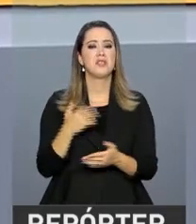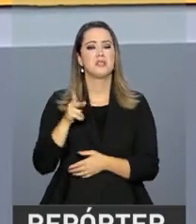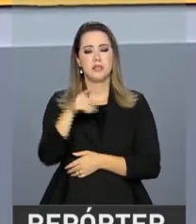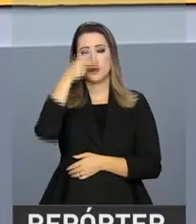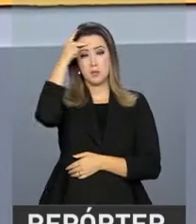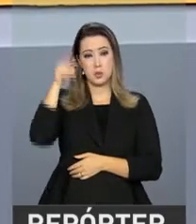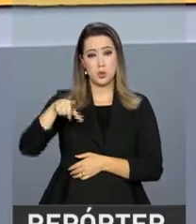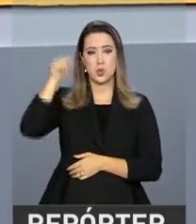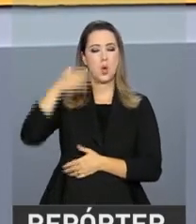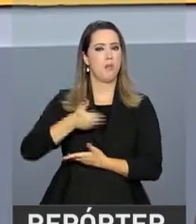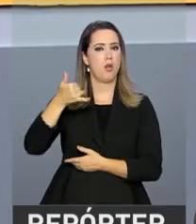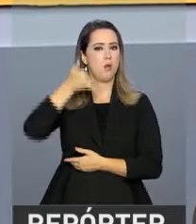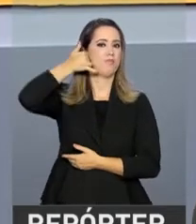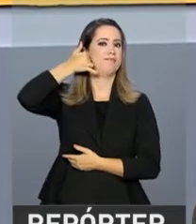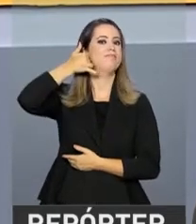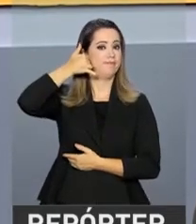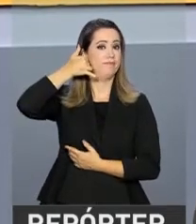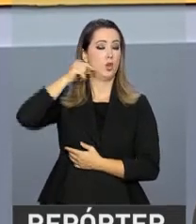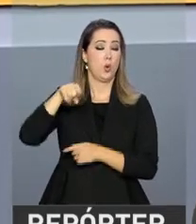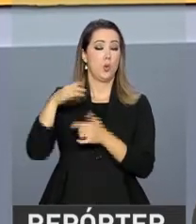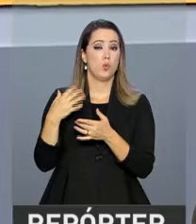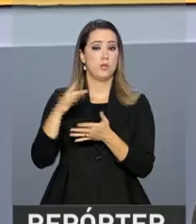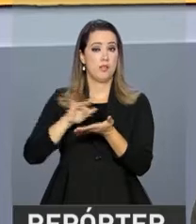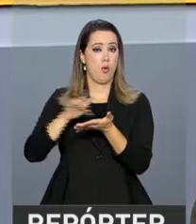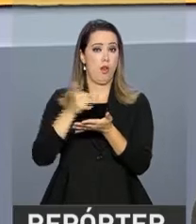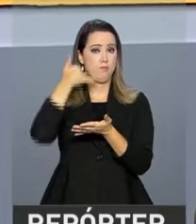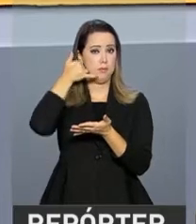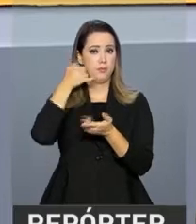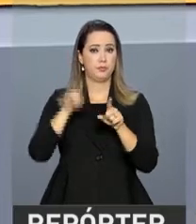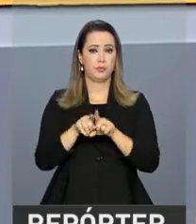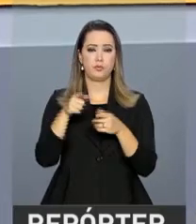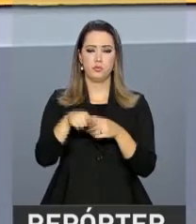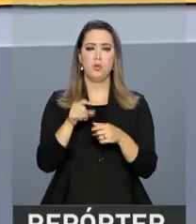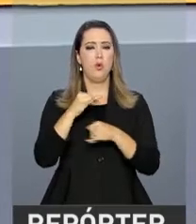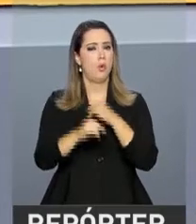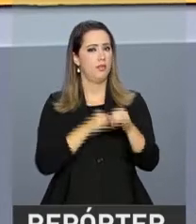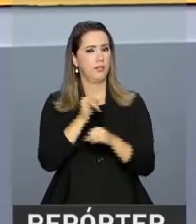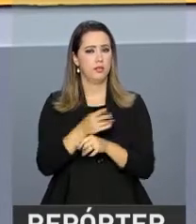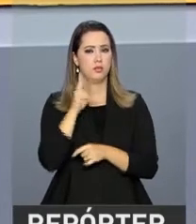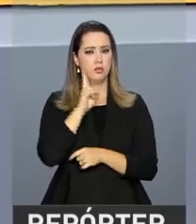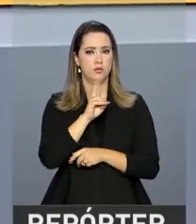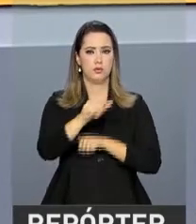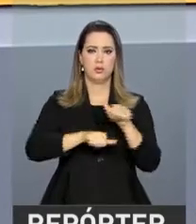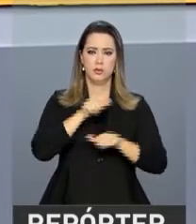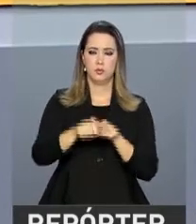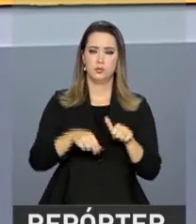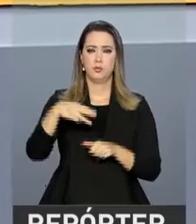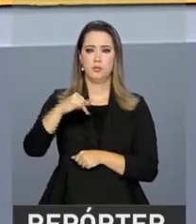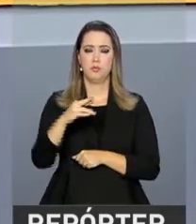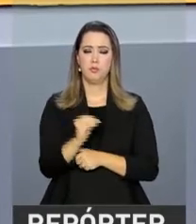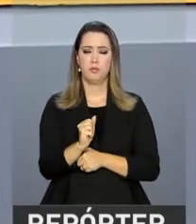celular e até mesmo a banda larga na hora de fazer as ligações essa mudança de hábitos você confere na reportagem de márcio